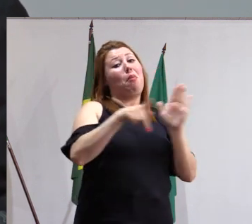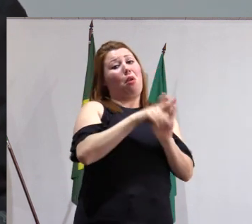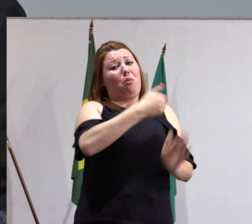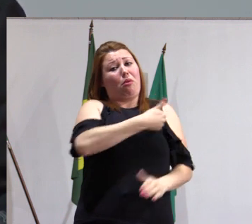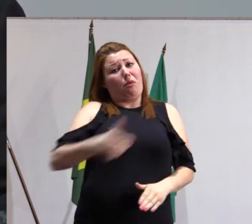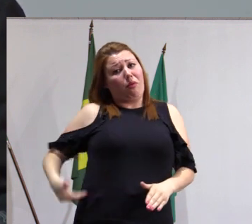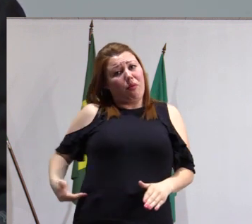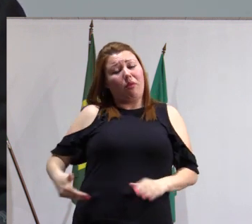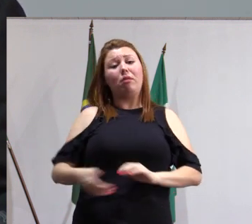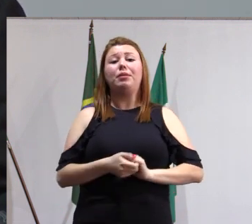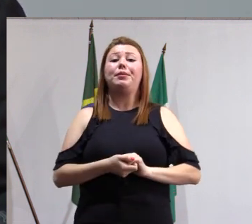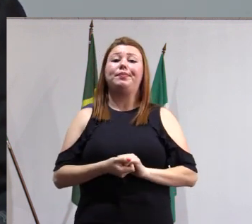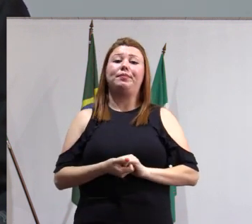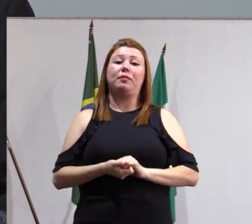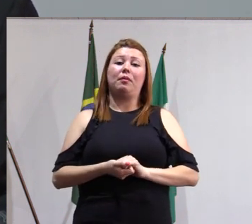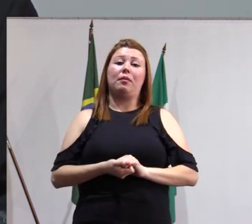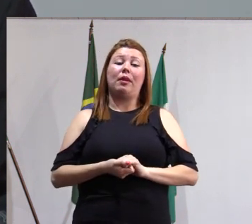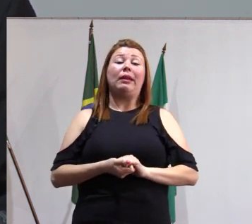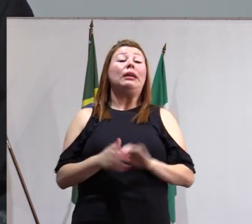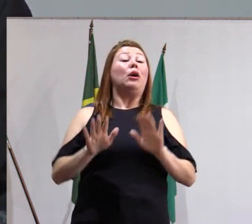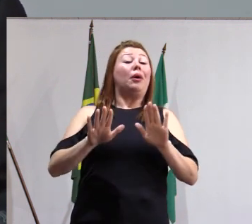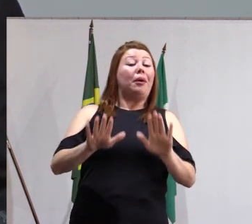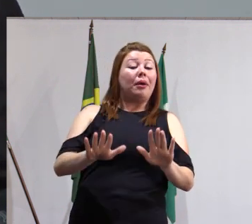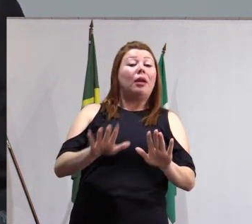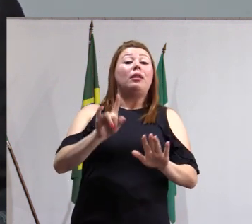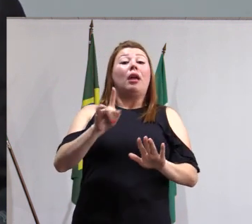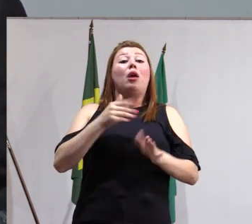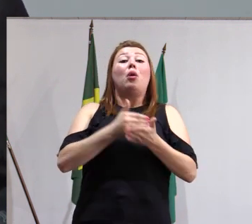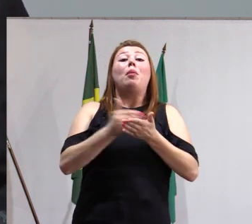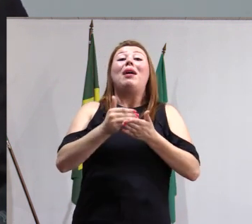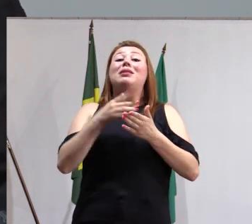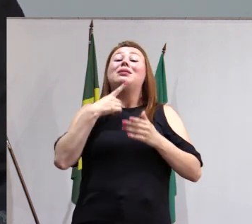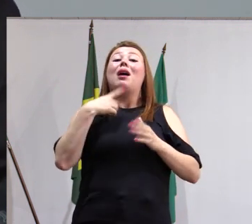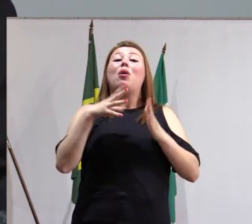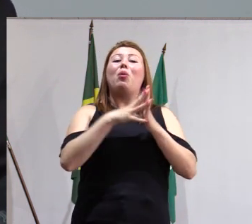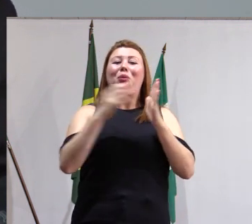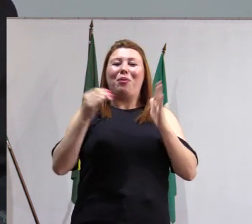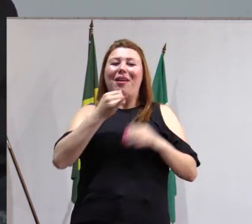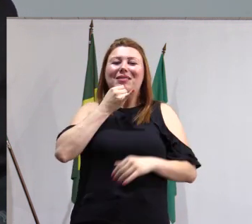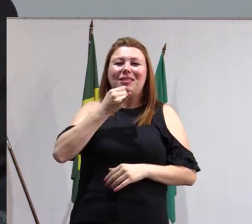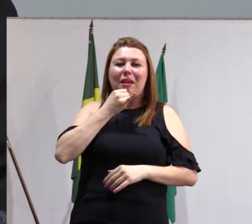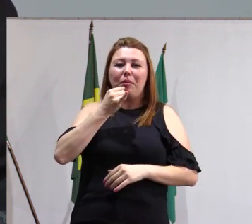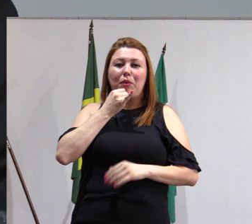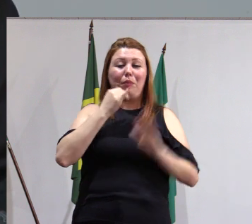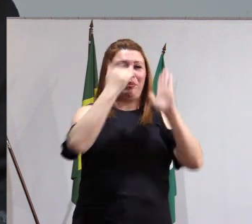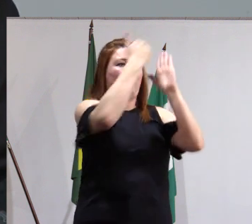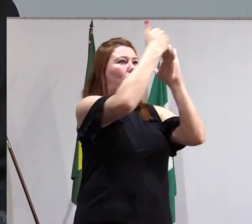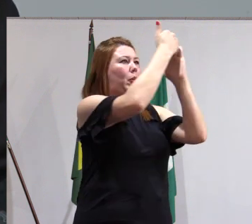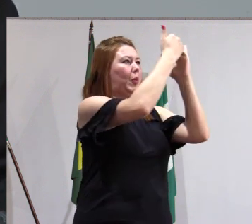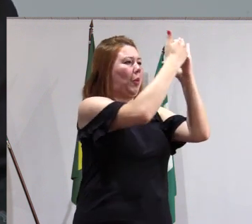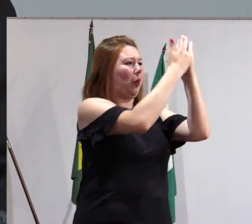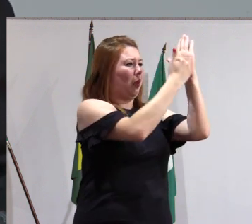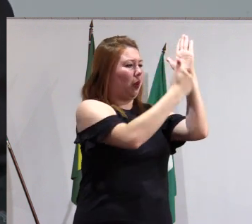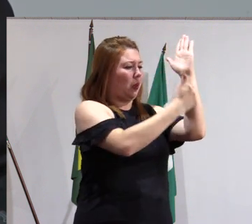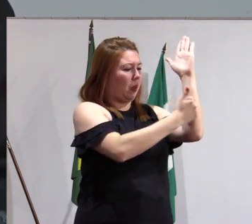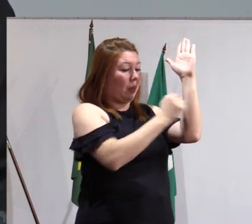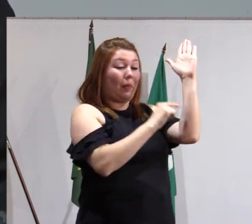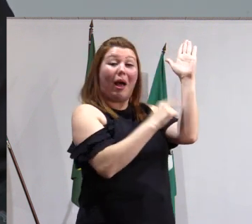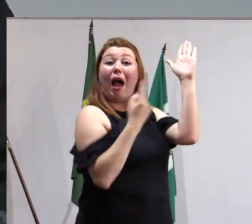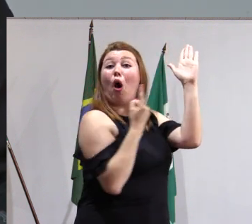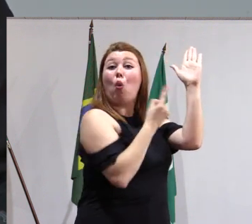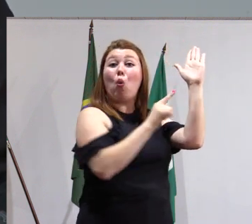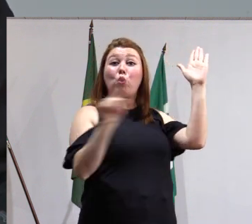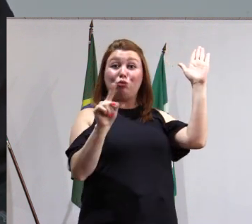públicas. Tá? Aí vamos pegar um exemplo que é a última universidade pública. Tá? Dentro das